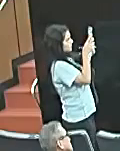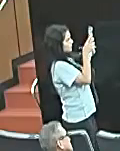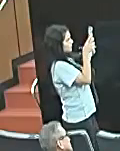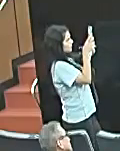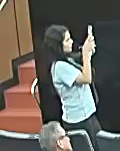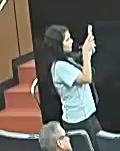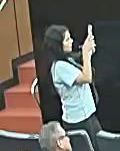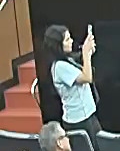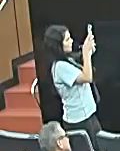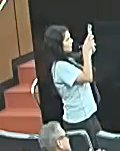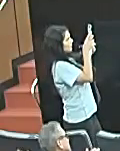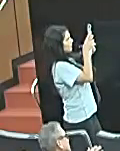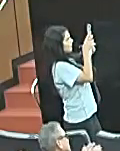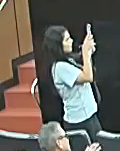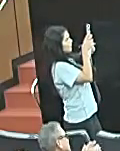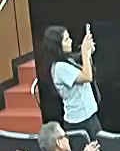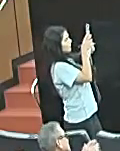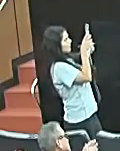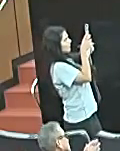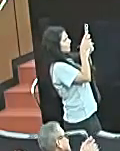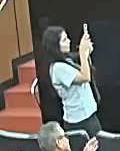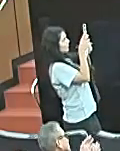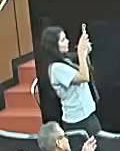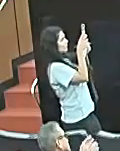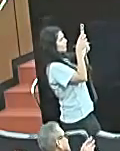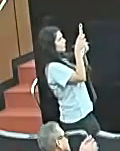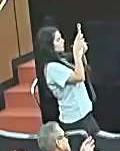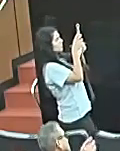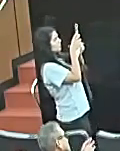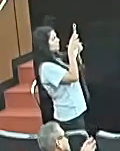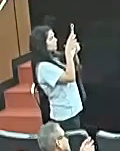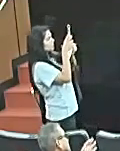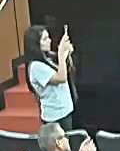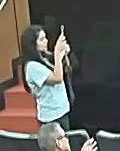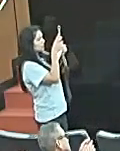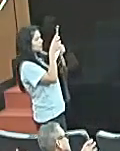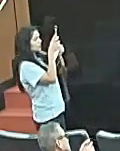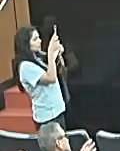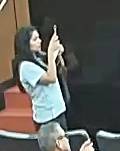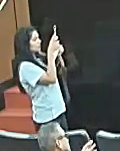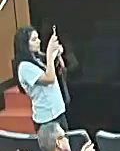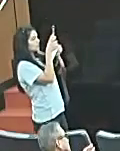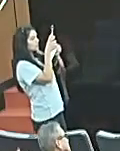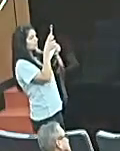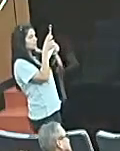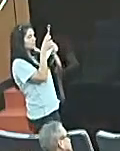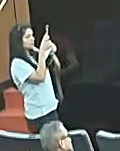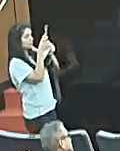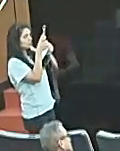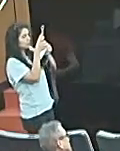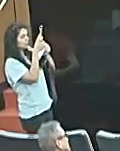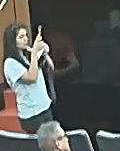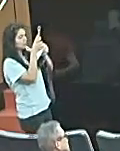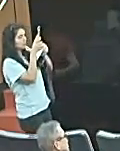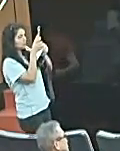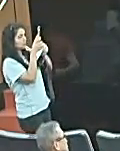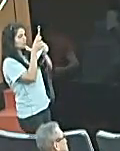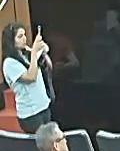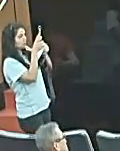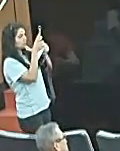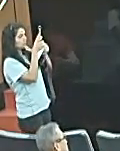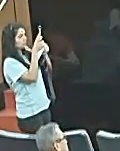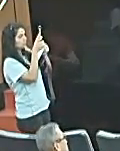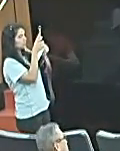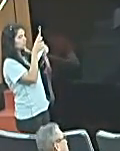que não íamos pegar de qualquer forma não esfregar de qualquer jeito ao contrário o sistema